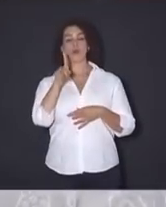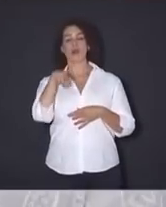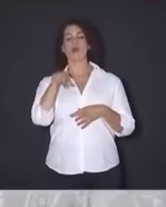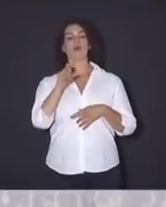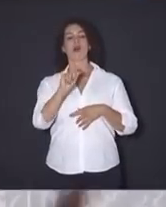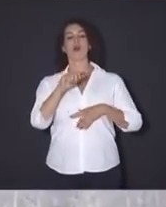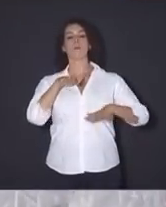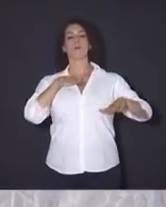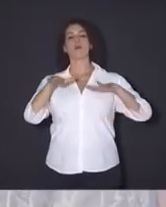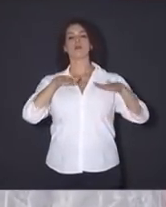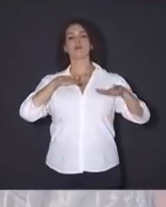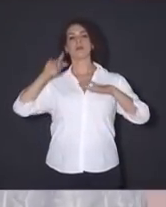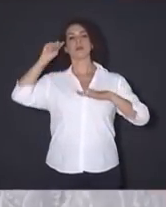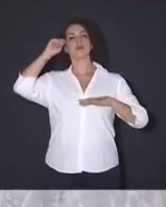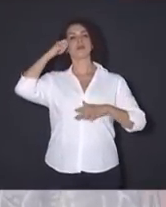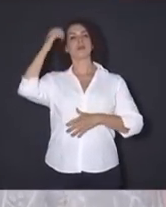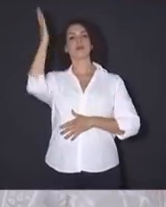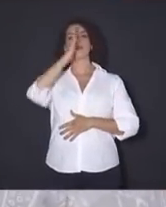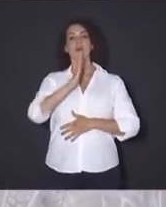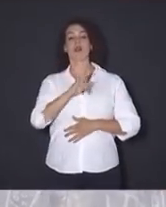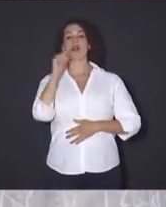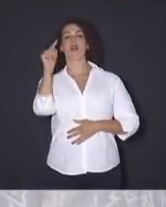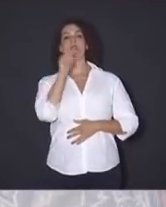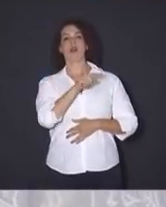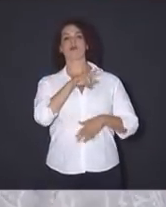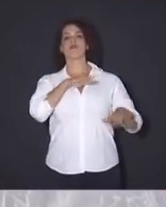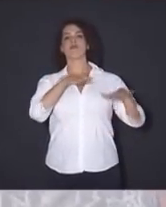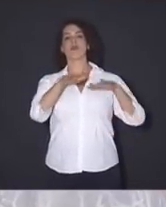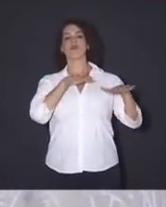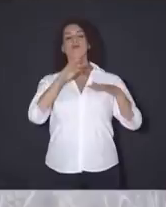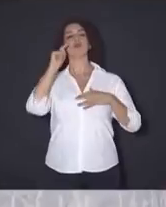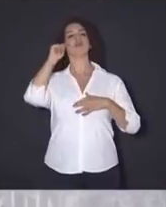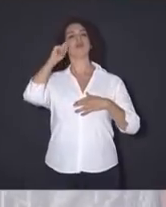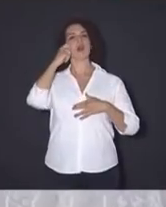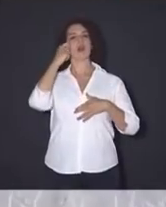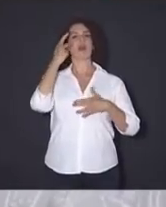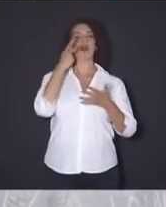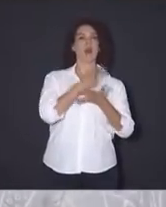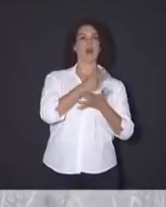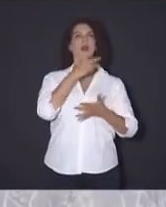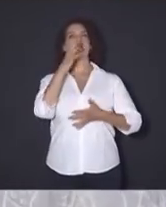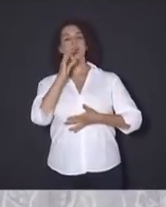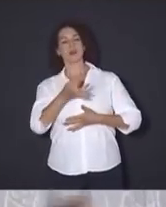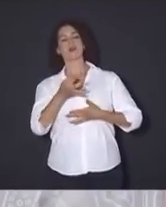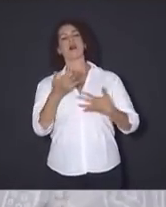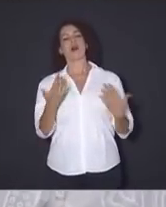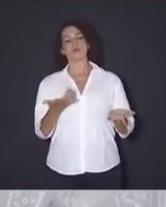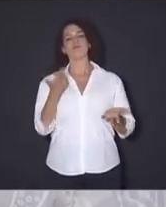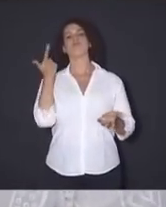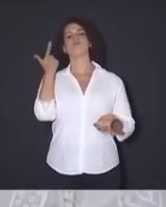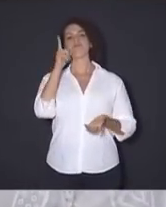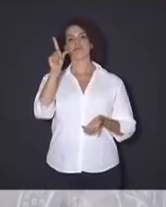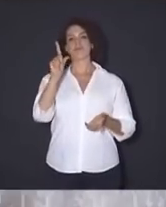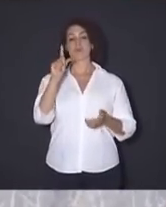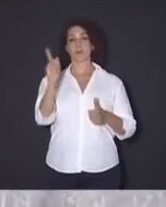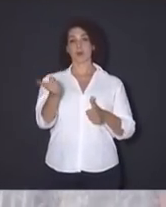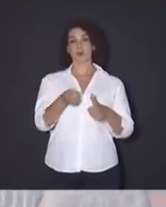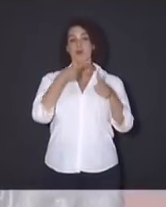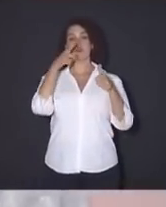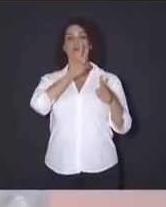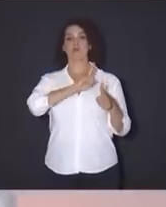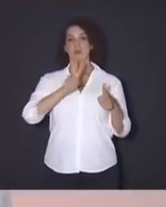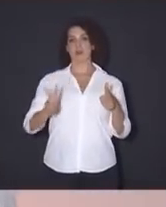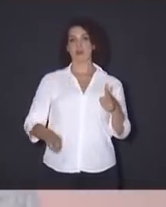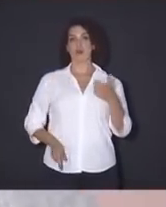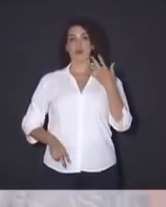brasileiro fui lá o movimento negro brasileiro com os erros e acertos que eu cheguei cheguei a primeira vez como vereador nós tivemos